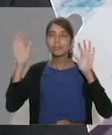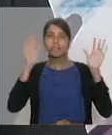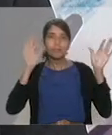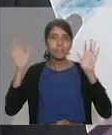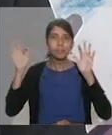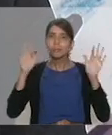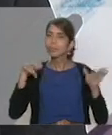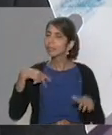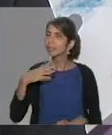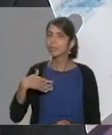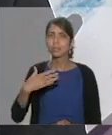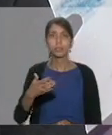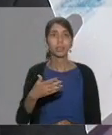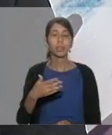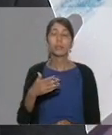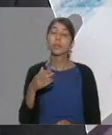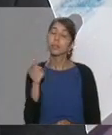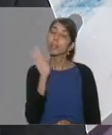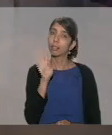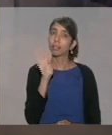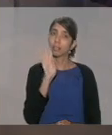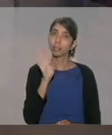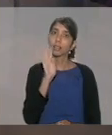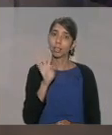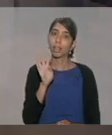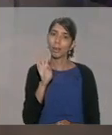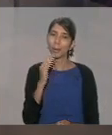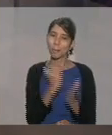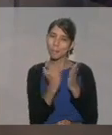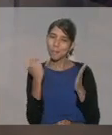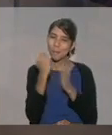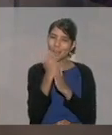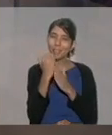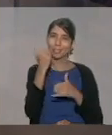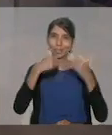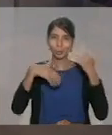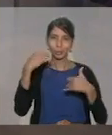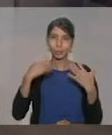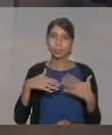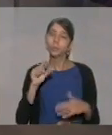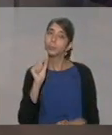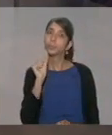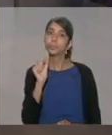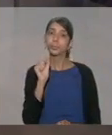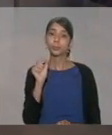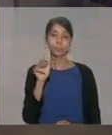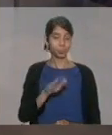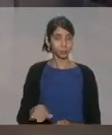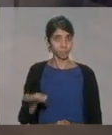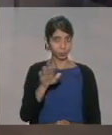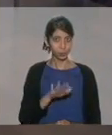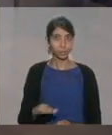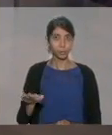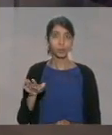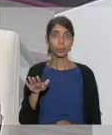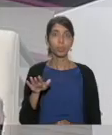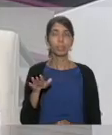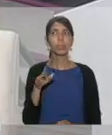o imaginário o tempo todo. E eu acho muito legal, fazendo o adendo da Babi, que a Babi colocou, na